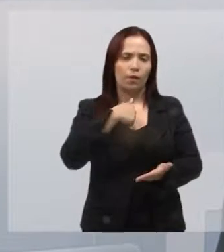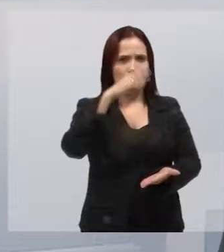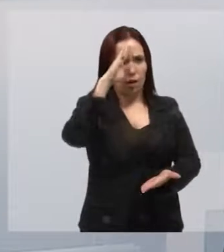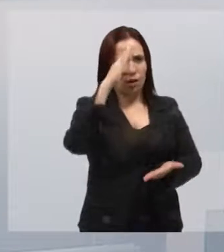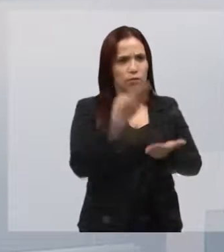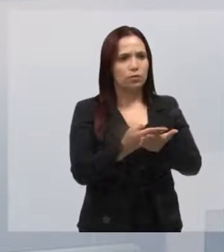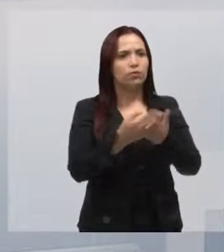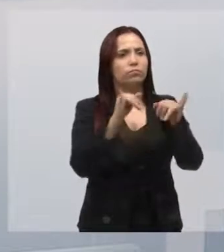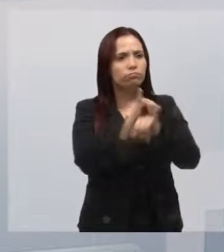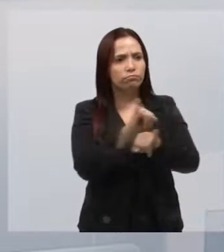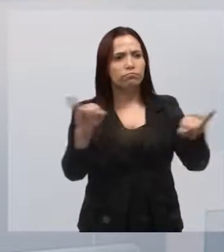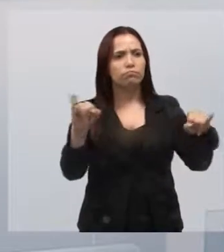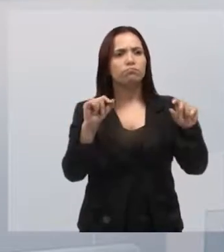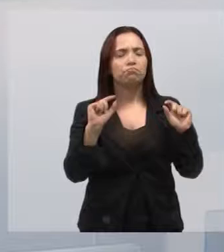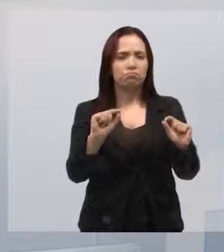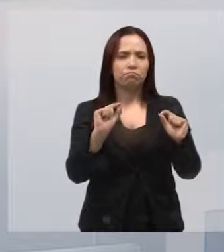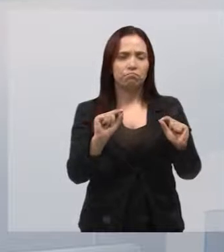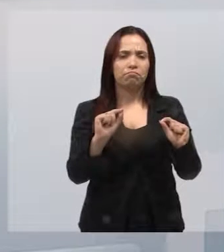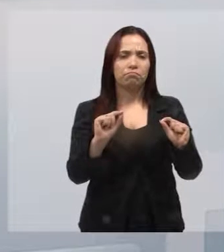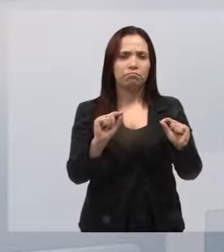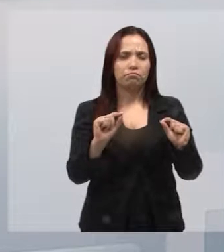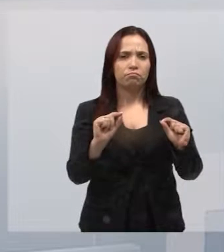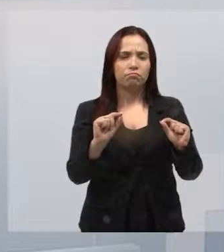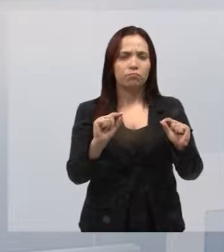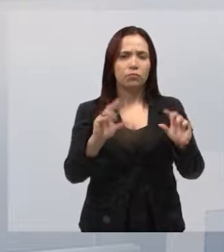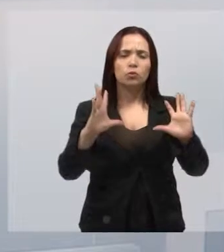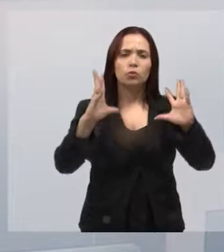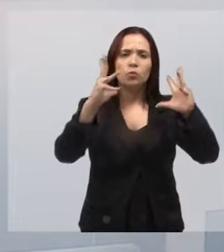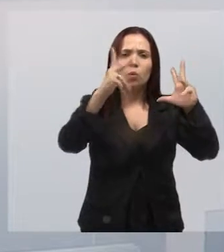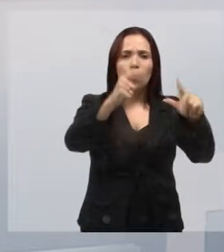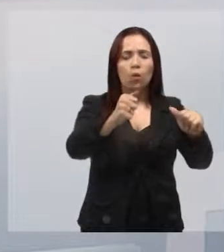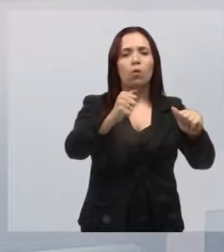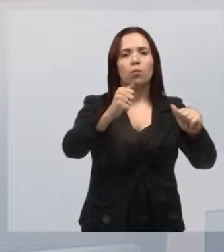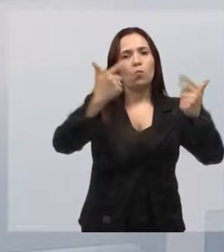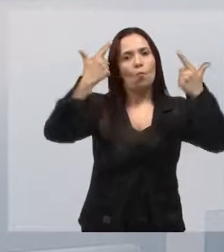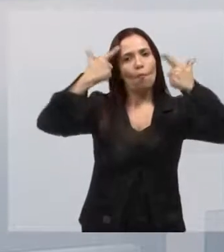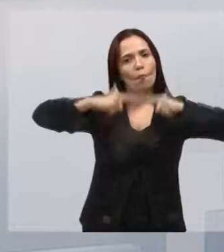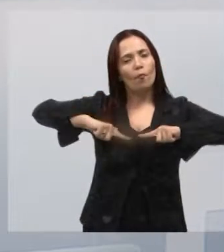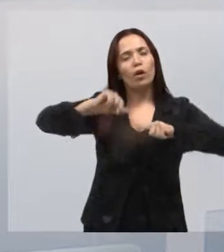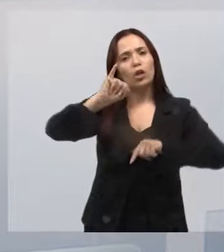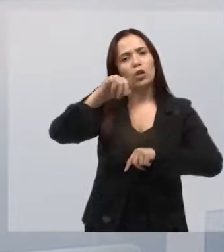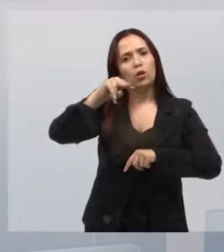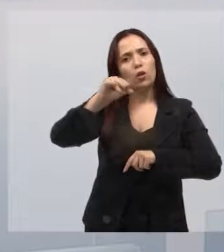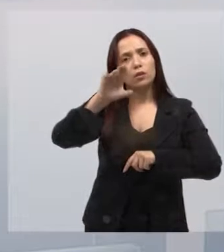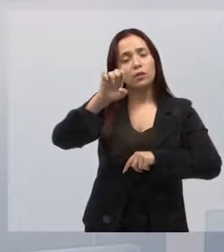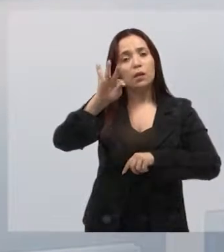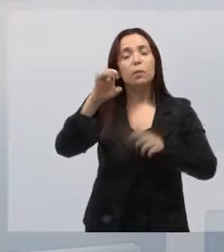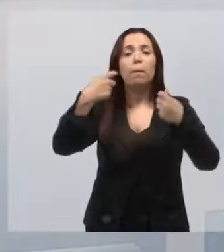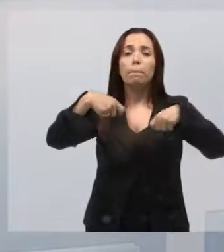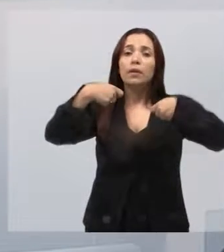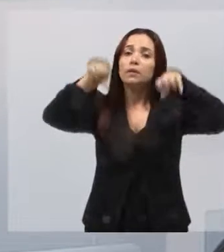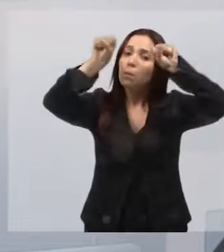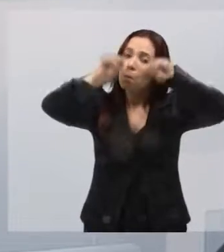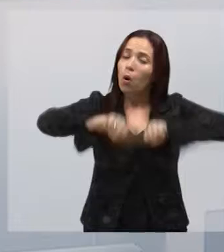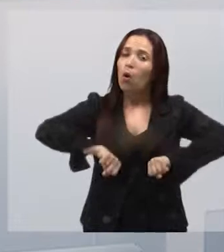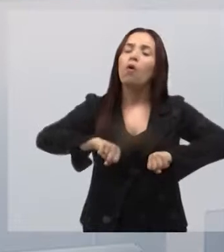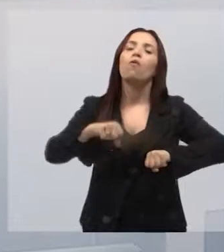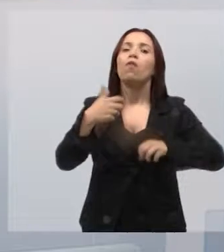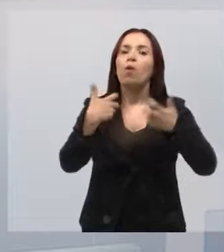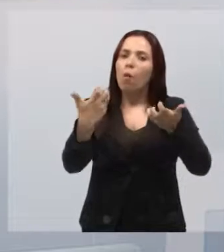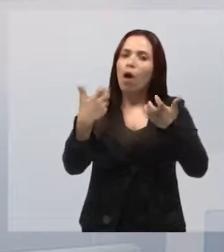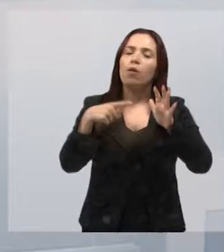digo, Carlos, que todos são inocentes até que prove o contrário. Eu espero que sejam feitas